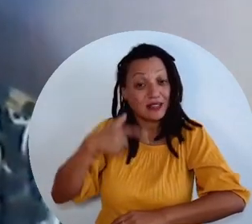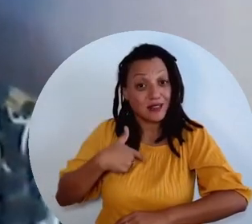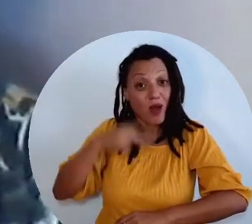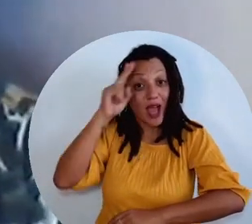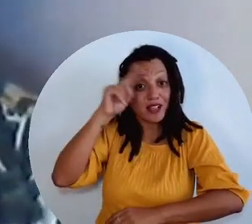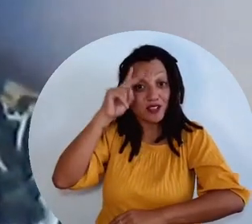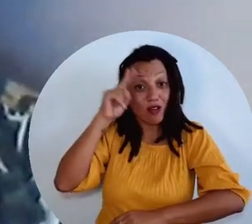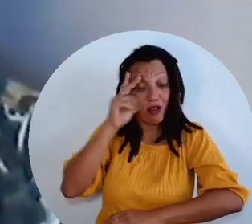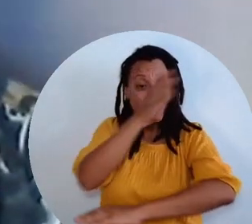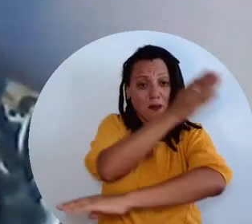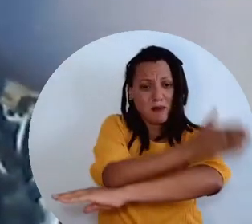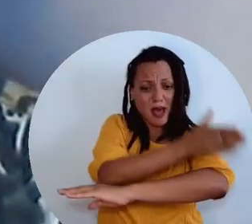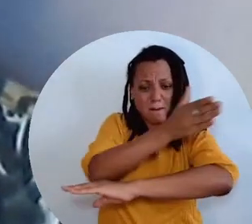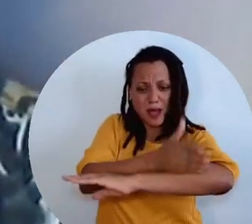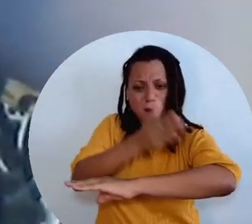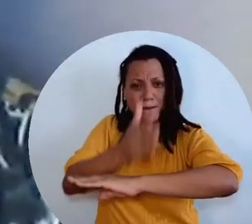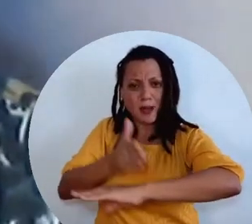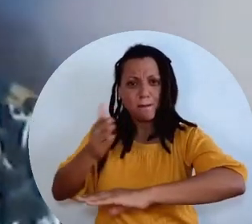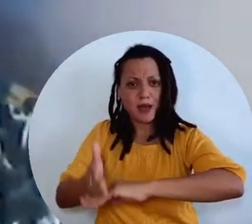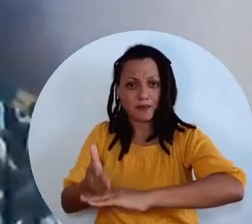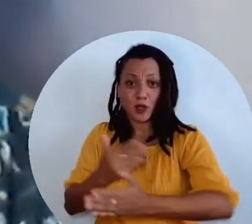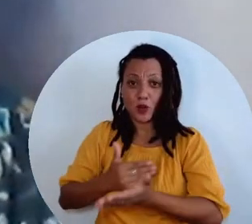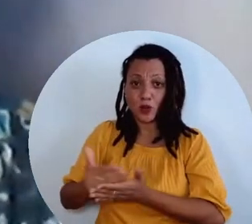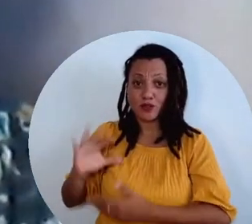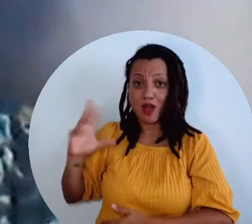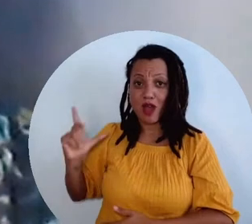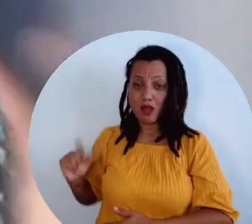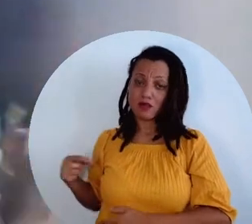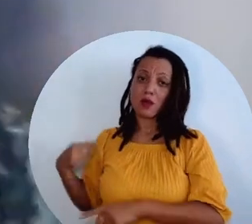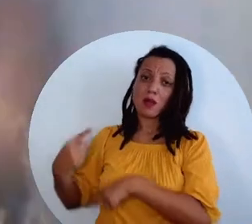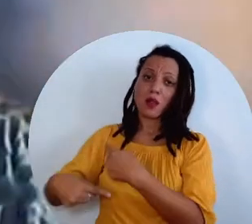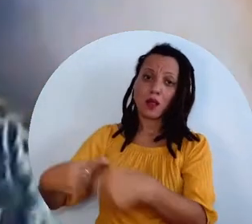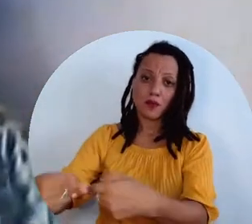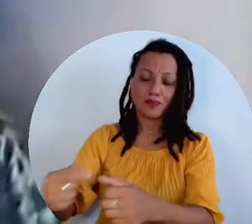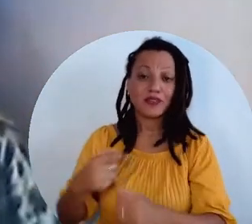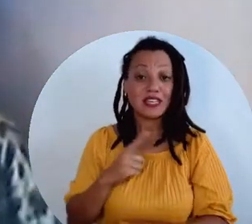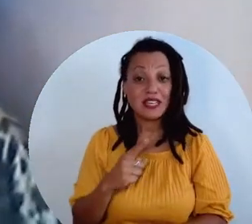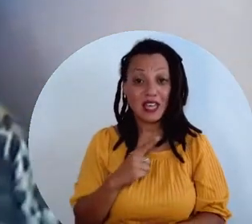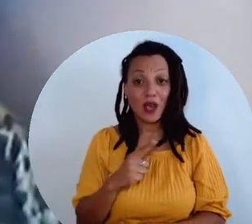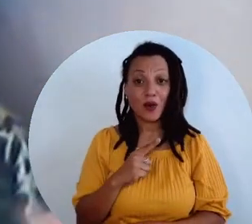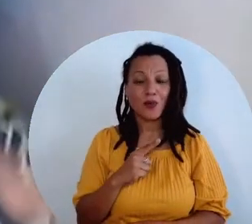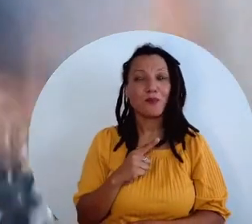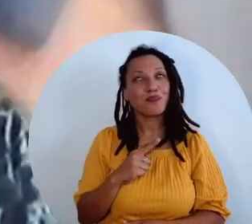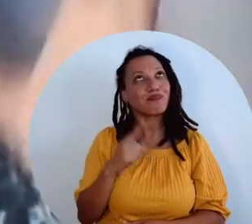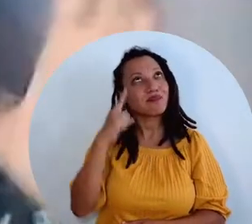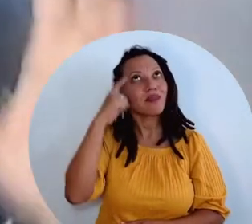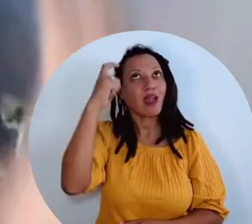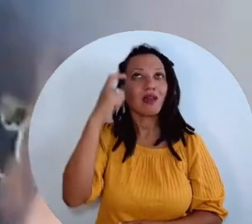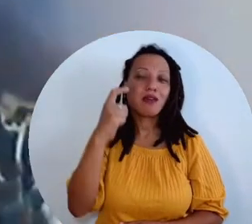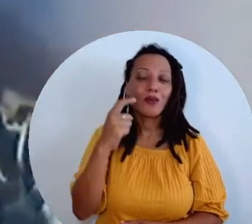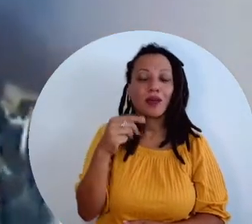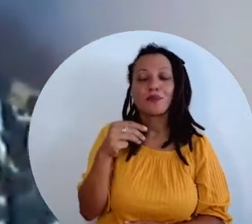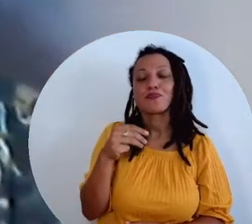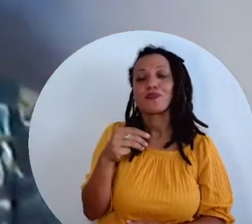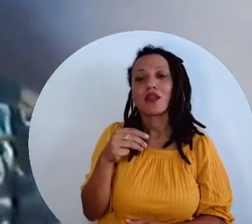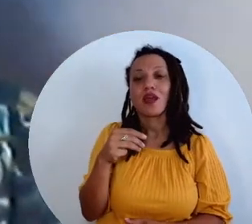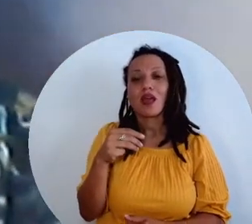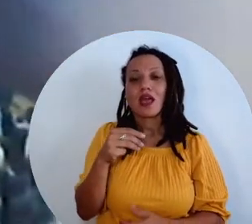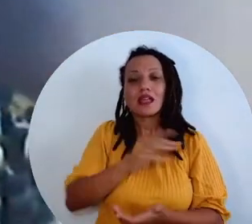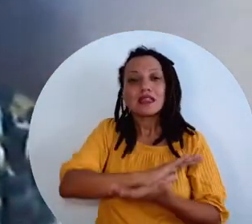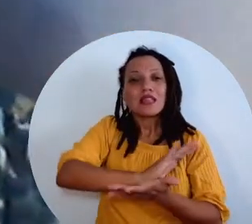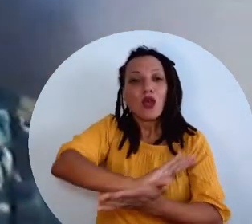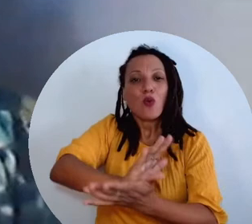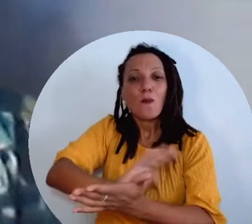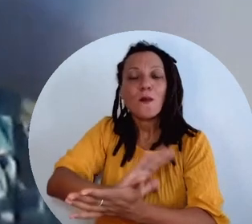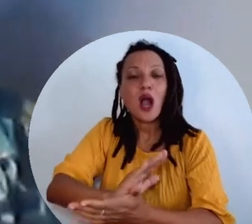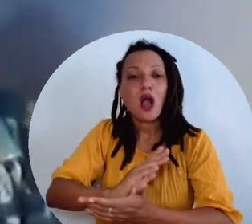a metáfora do monstro do genocídio, que é justamente um monstro tentacular que tem um único objetivo na vida, que é